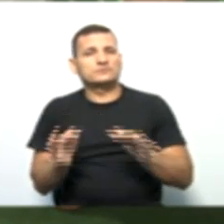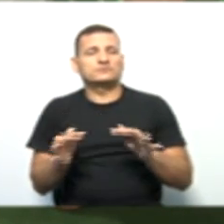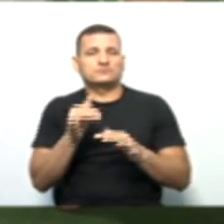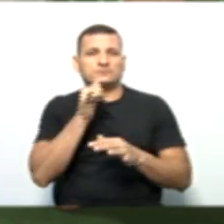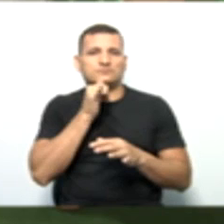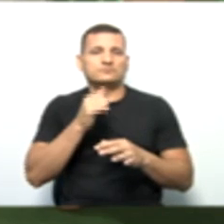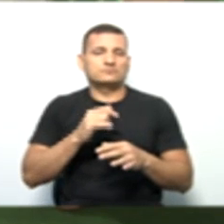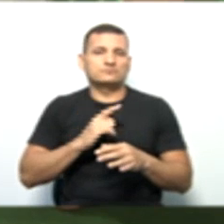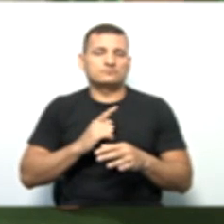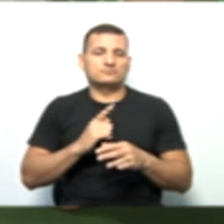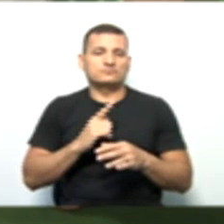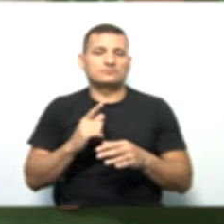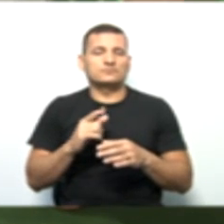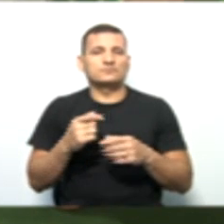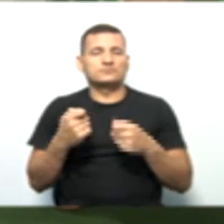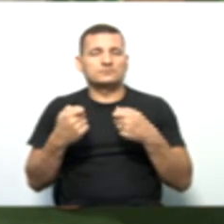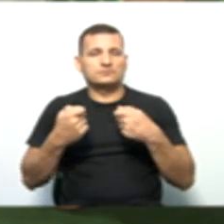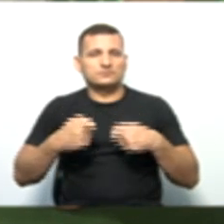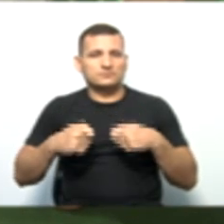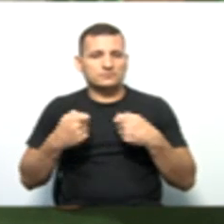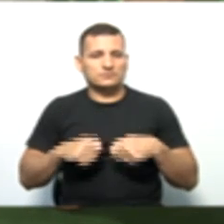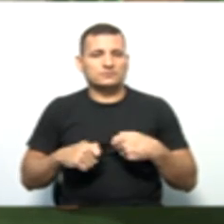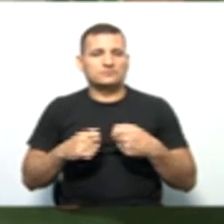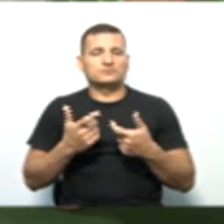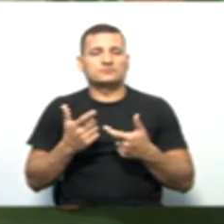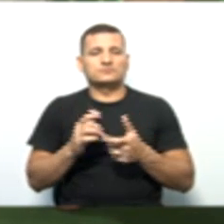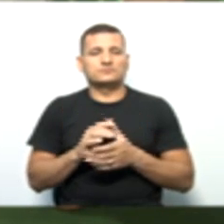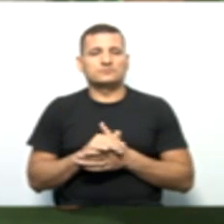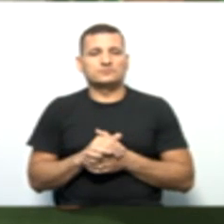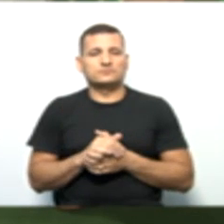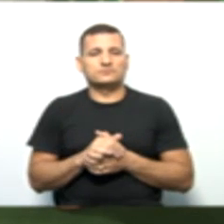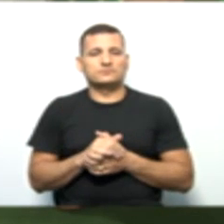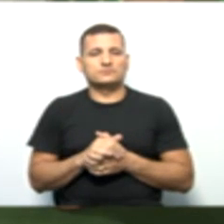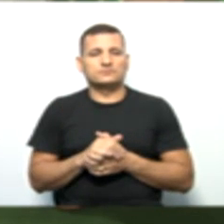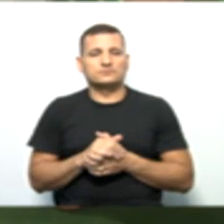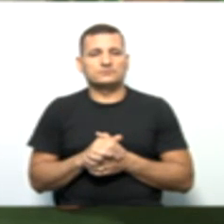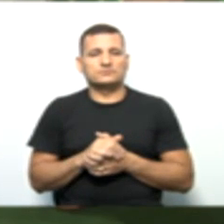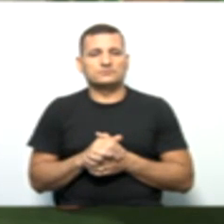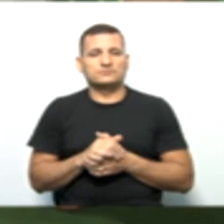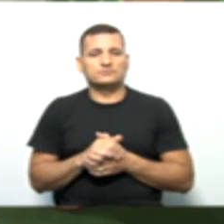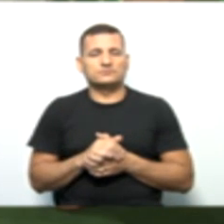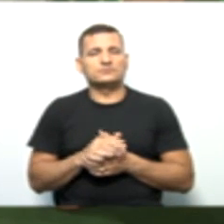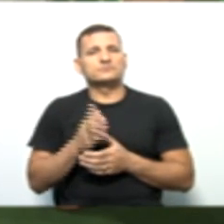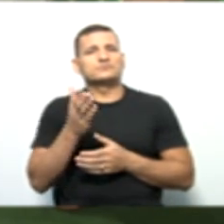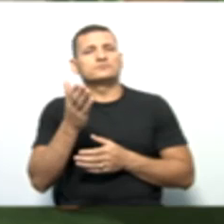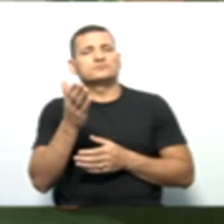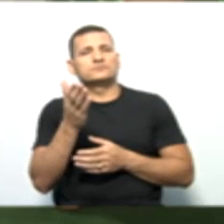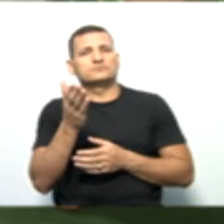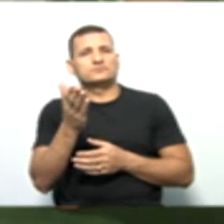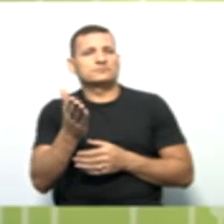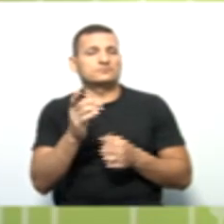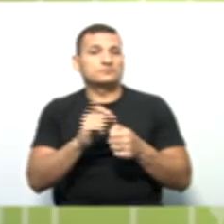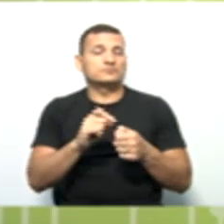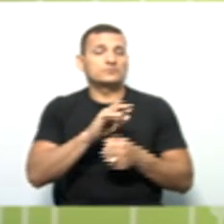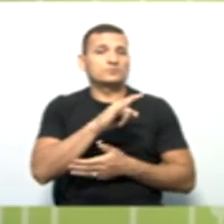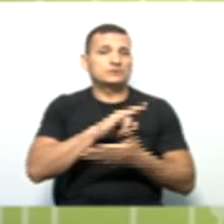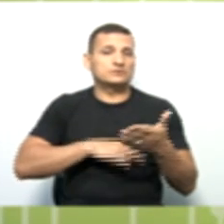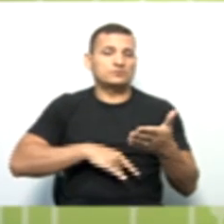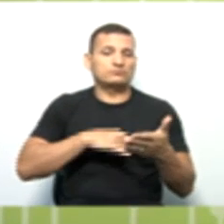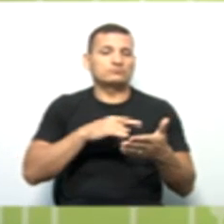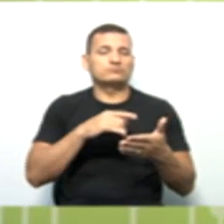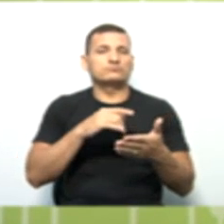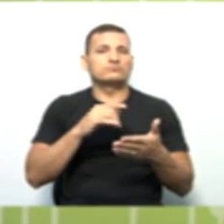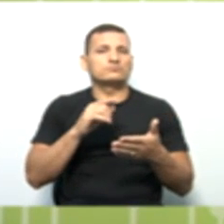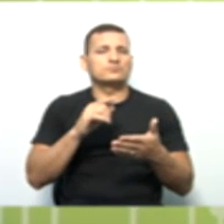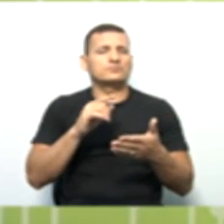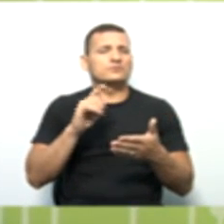professor, em relação à necessidade de você estar documentando tudo isso para quê? Para que mais na frente você